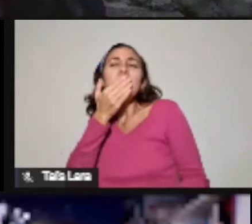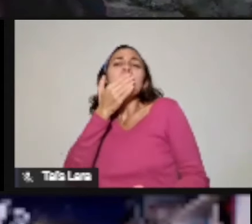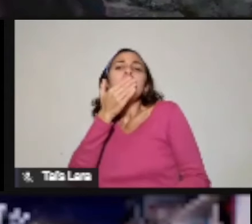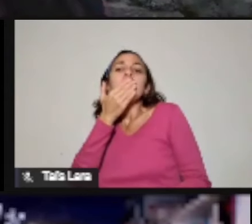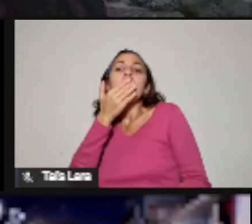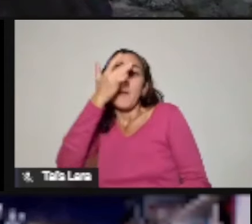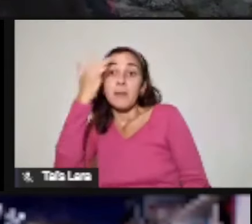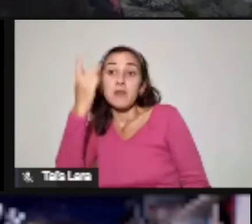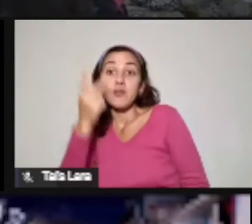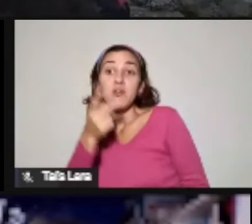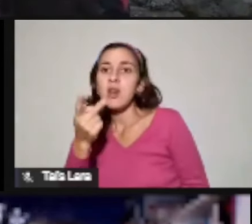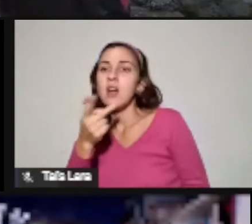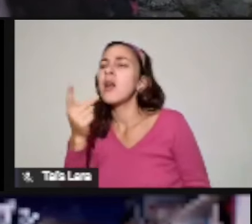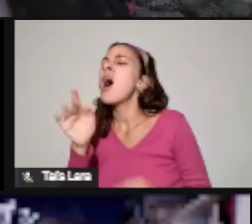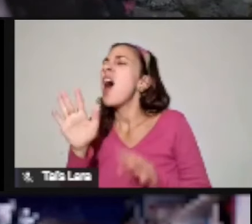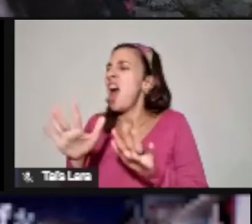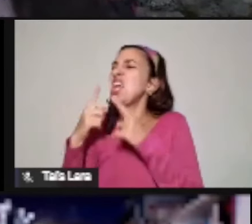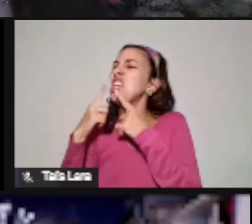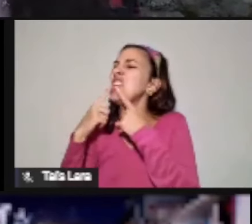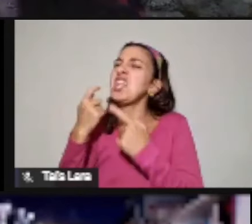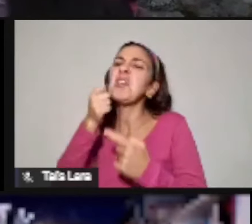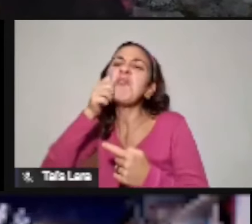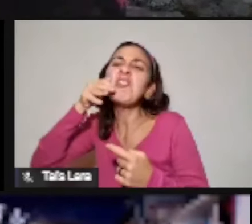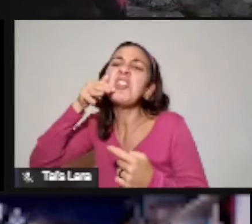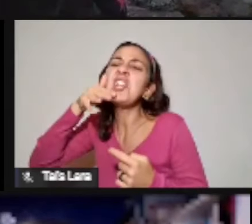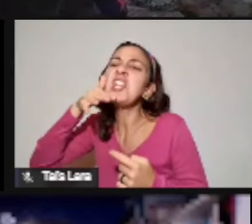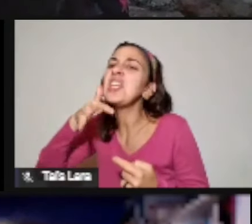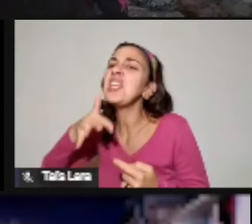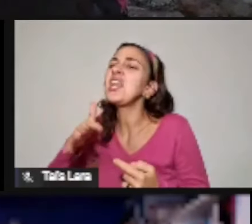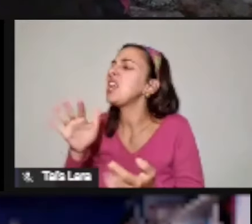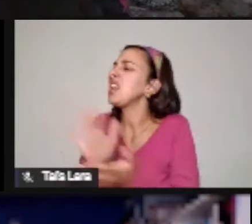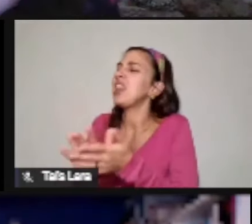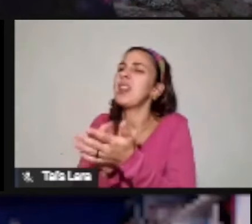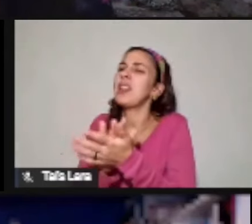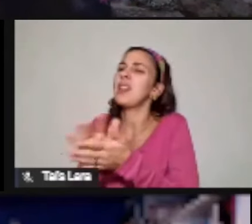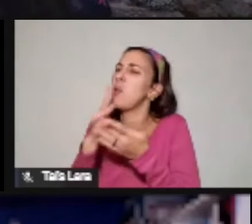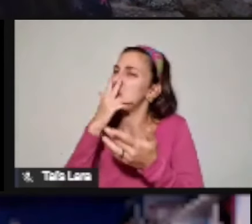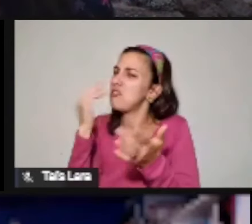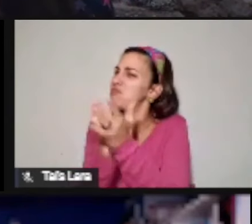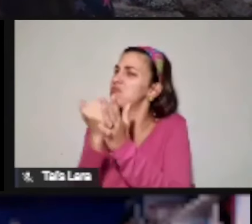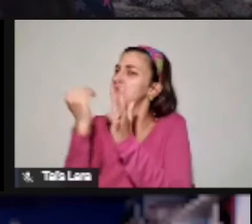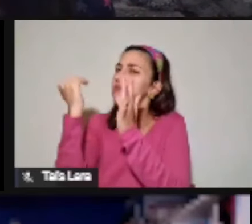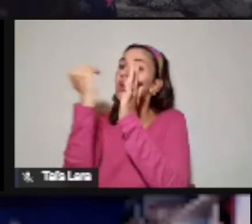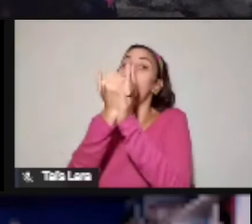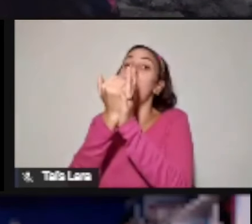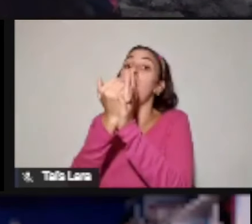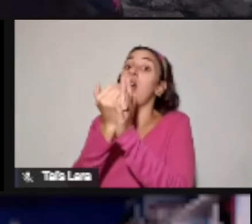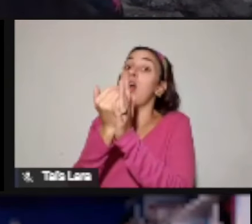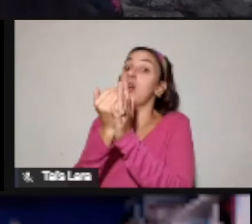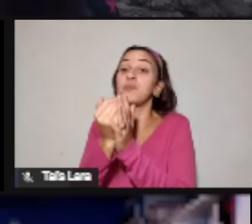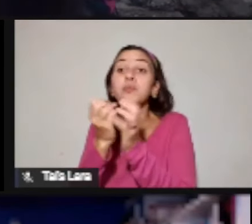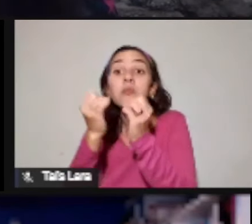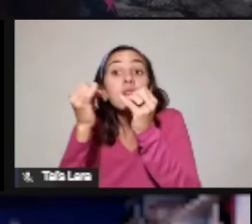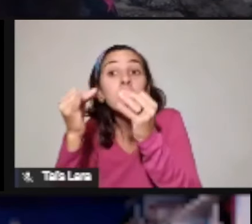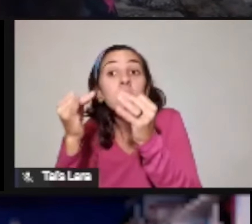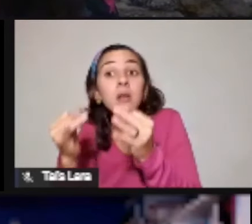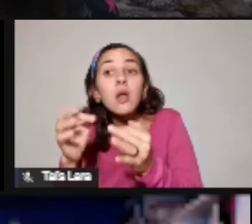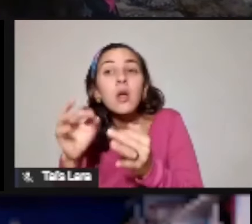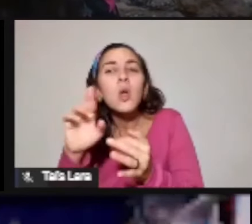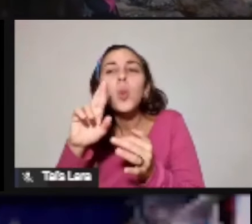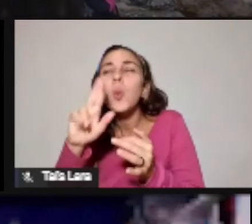né? Do jeito que você tá falando, parece que eu tô socando e fazendo sair sangue da boca do meu filho. Gente, não é